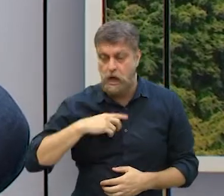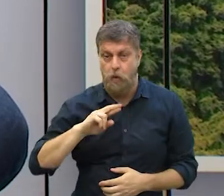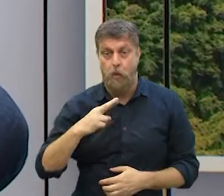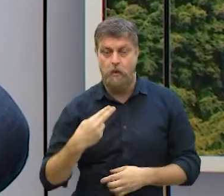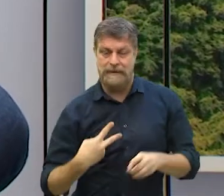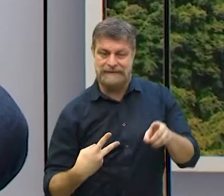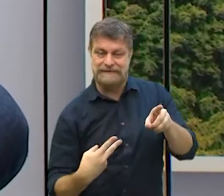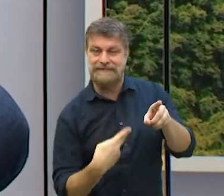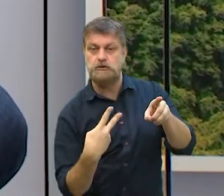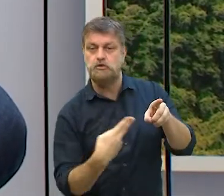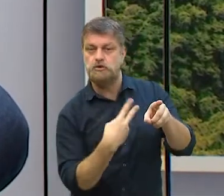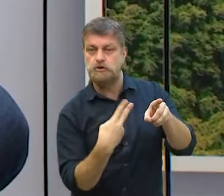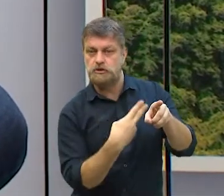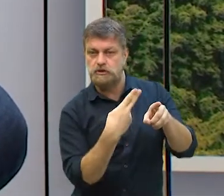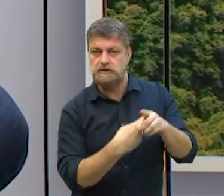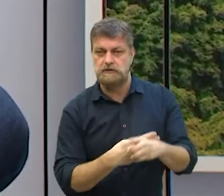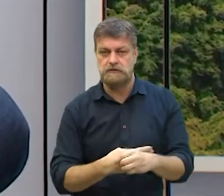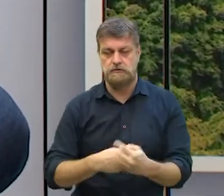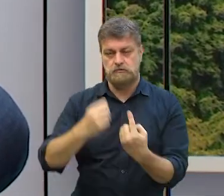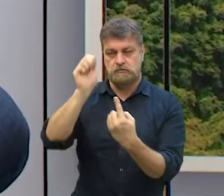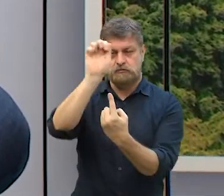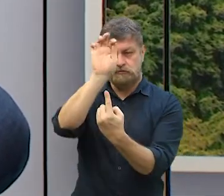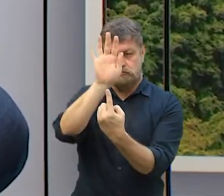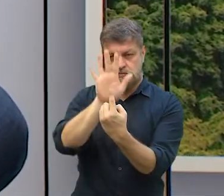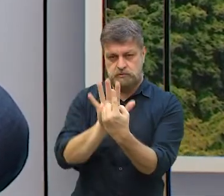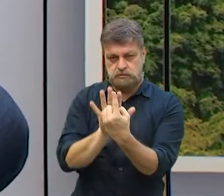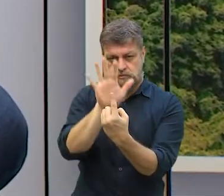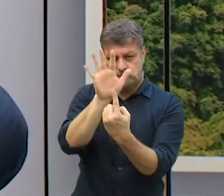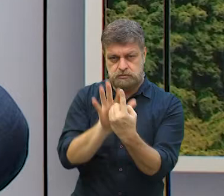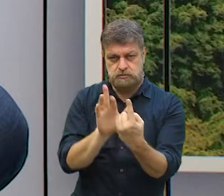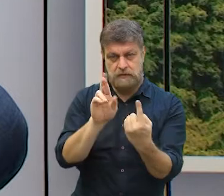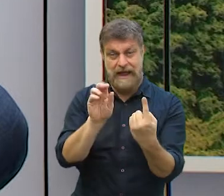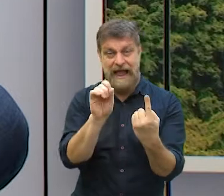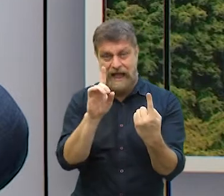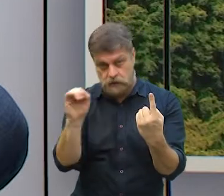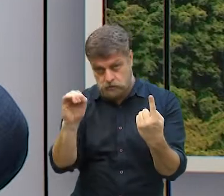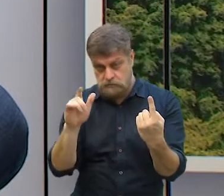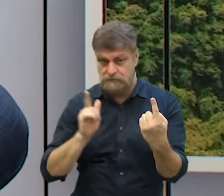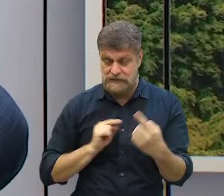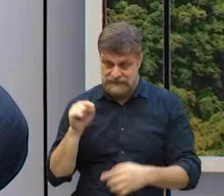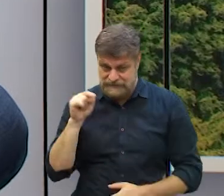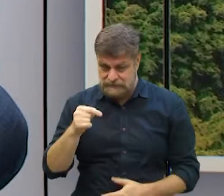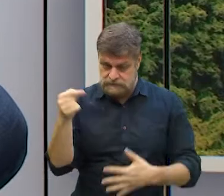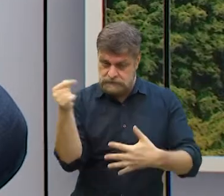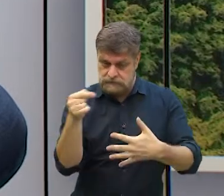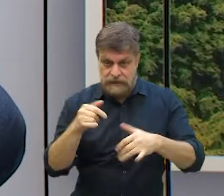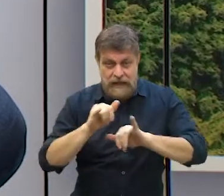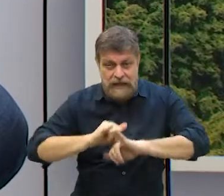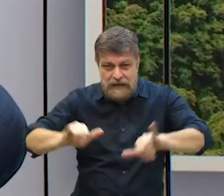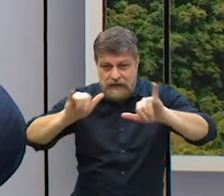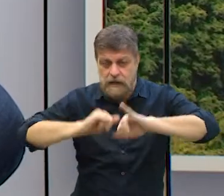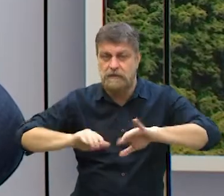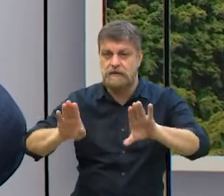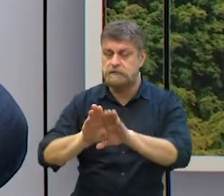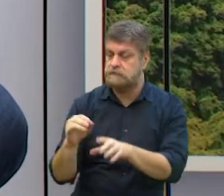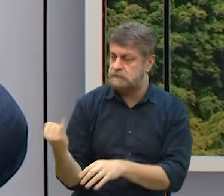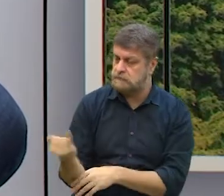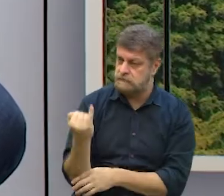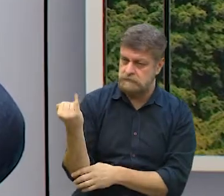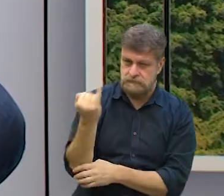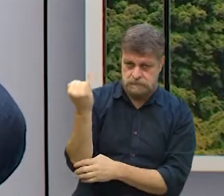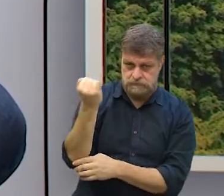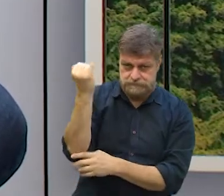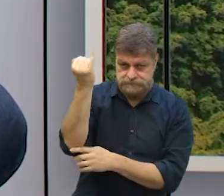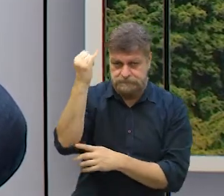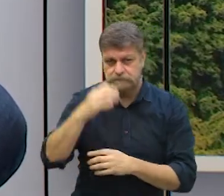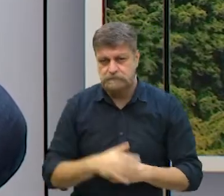terciário, seja uma cirurgia, seja um tratamento de radioterapia, braquiterapia, enfim. Mas essas campanhas também